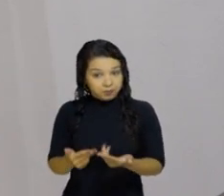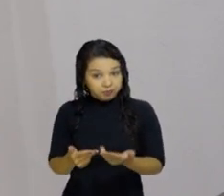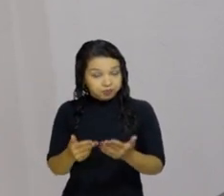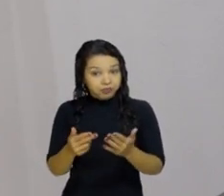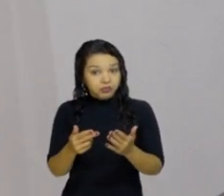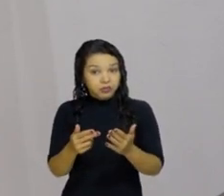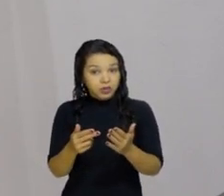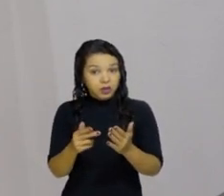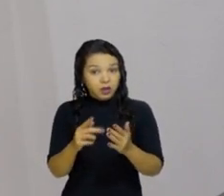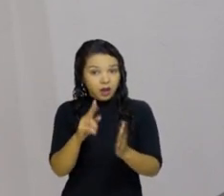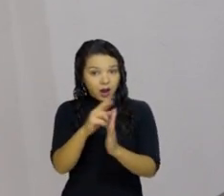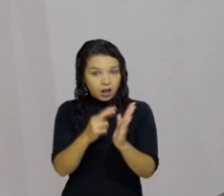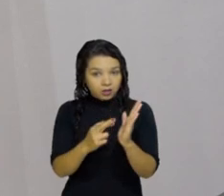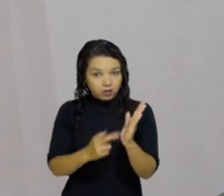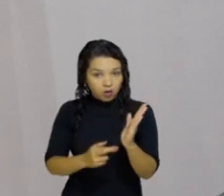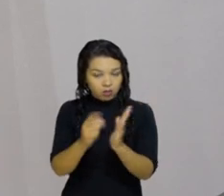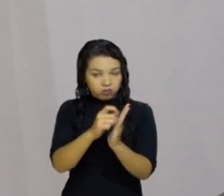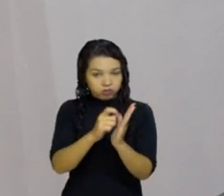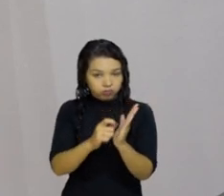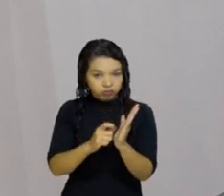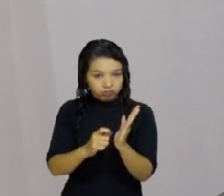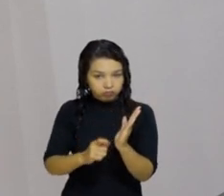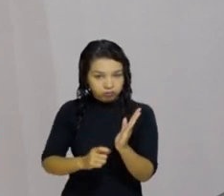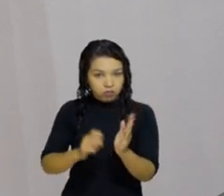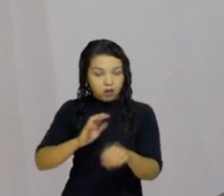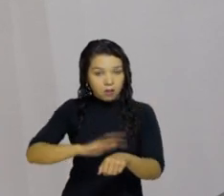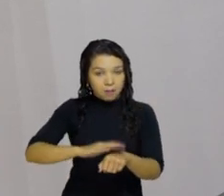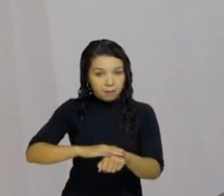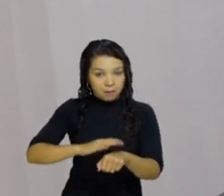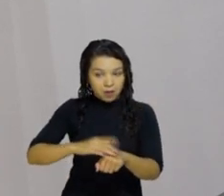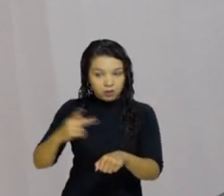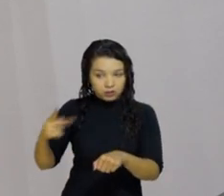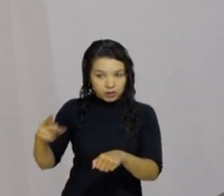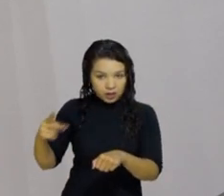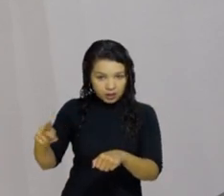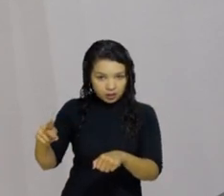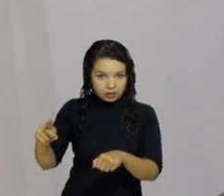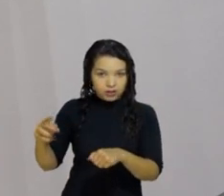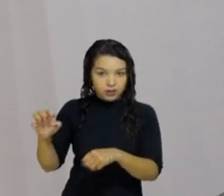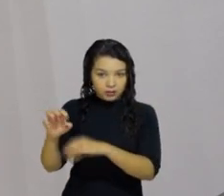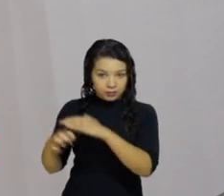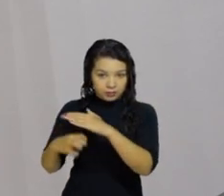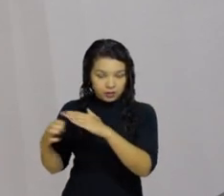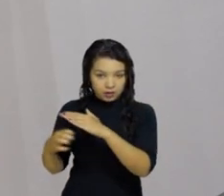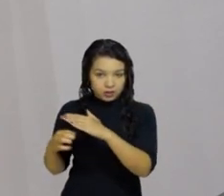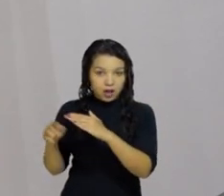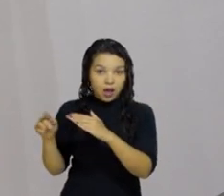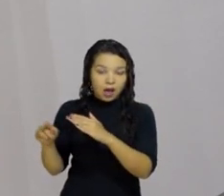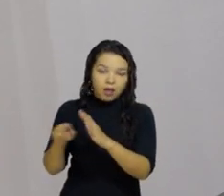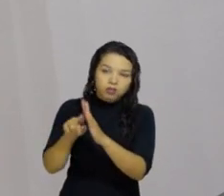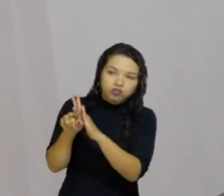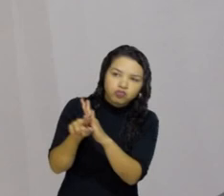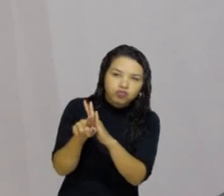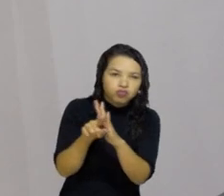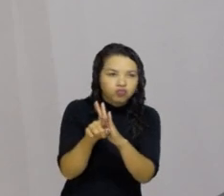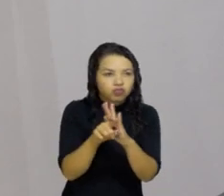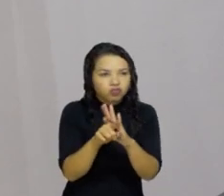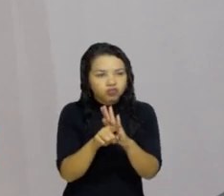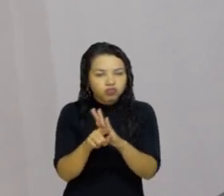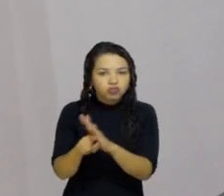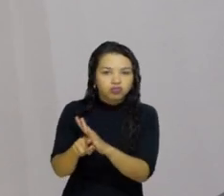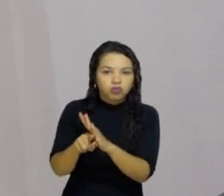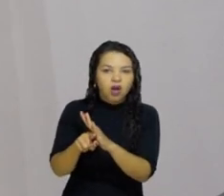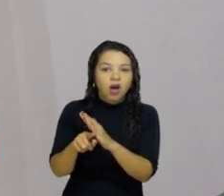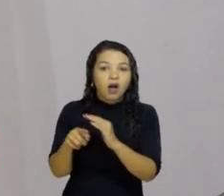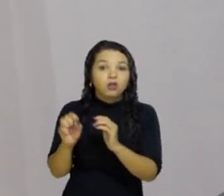maneira geral, foi feito apenas por inspeções visuais, ou seja, a forma mais simples e